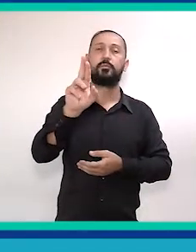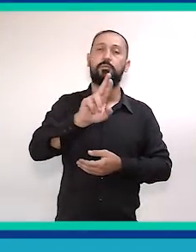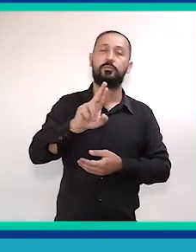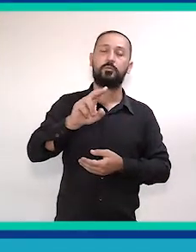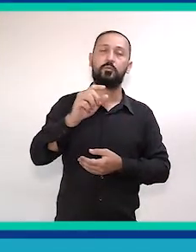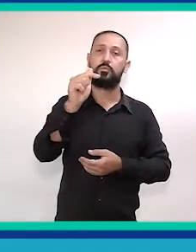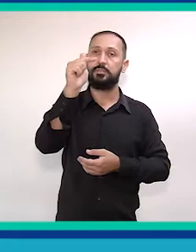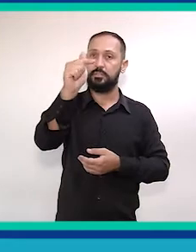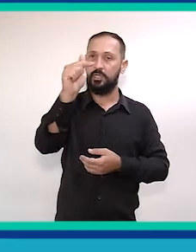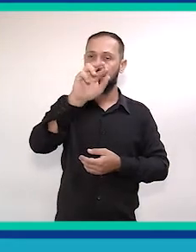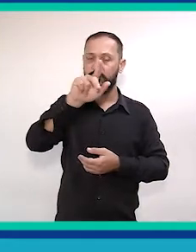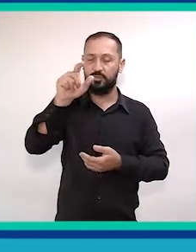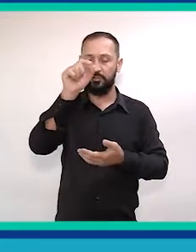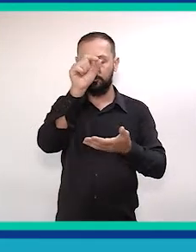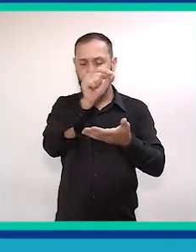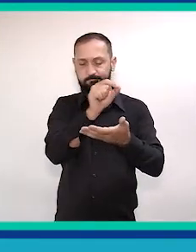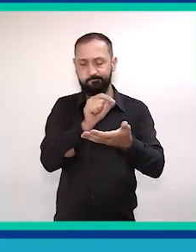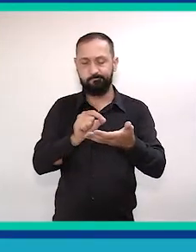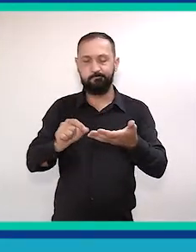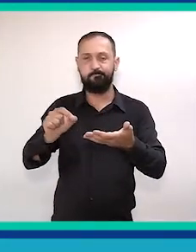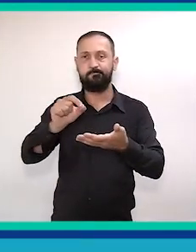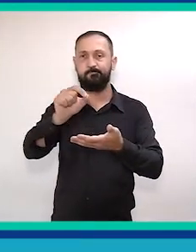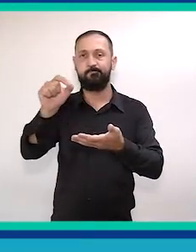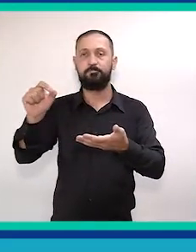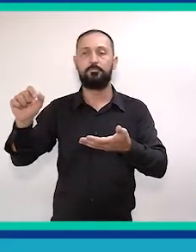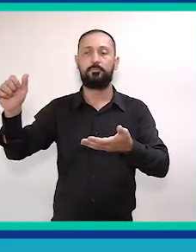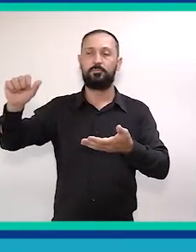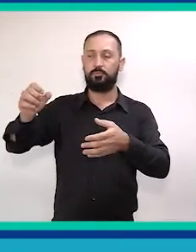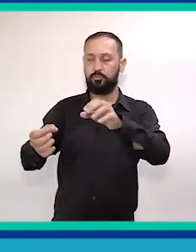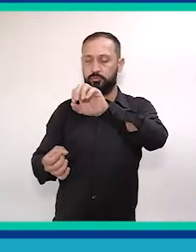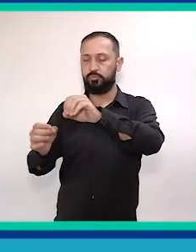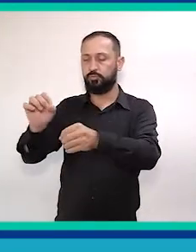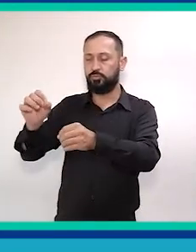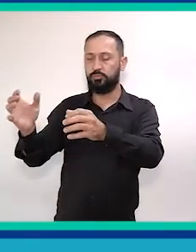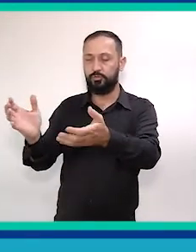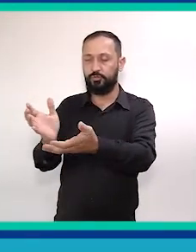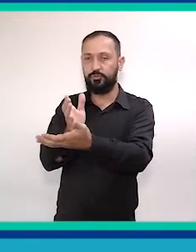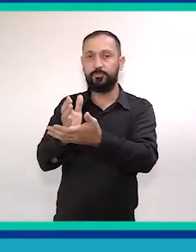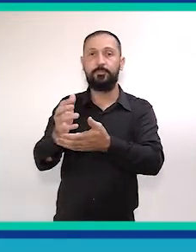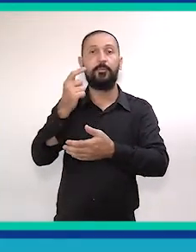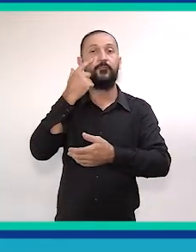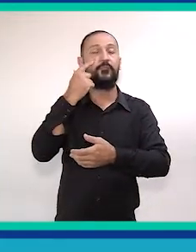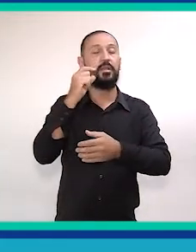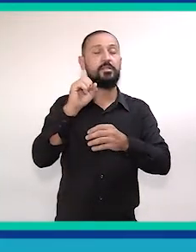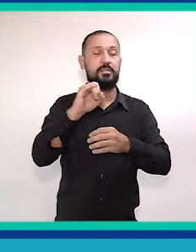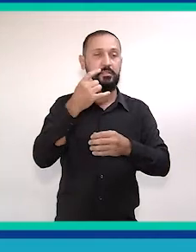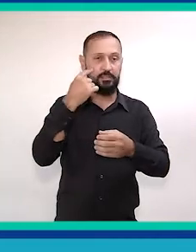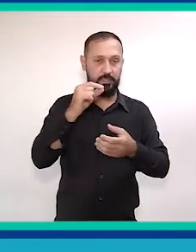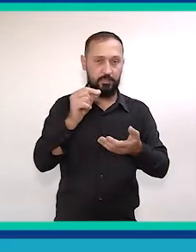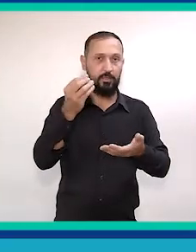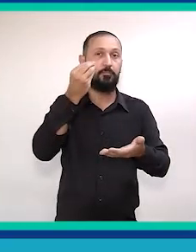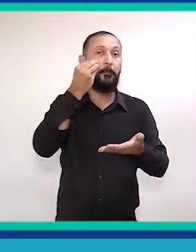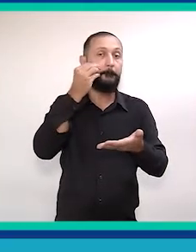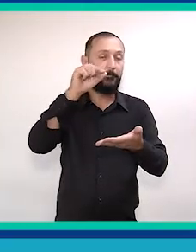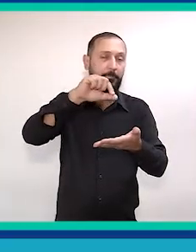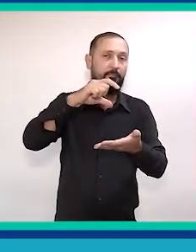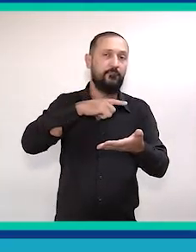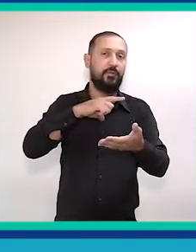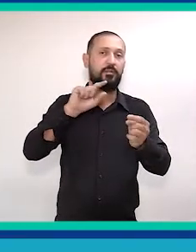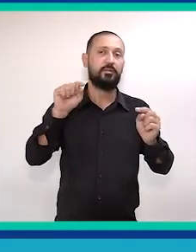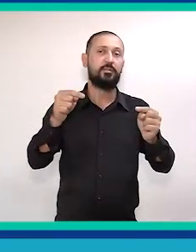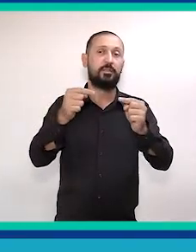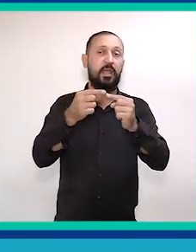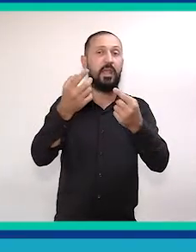meu caso, eu trabalhei com 7 diluições em série, a gente começa a avaliar se a nossa amostra vai ter